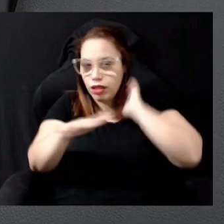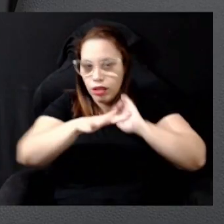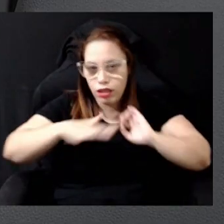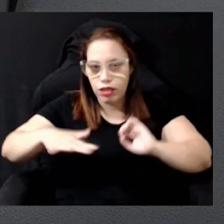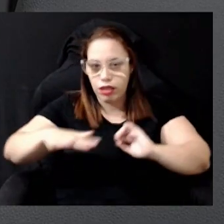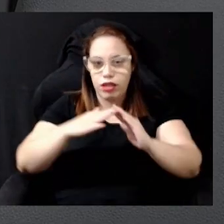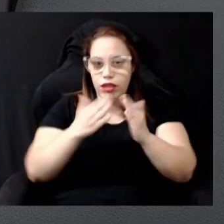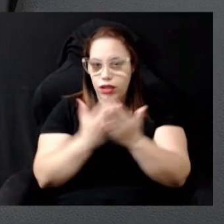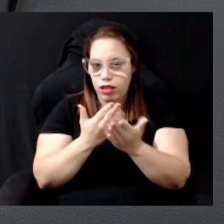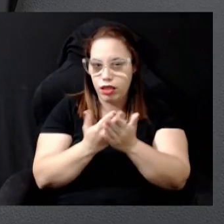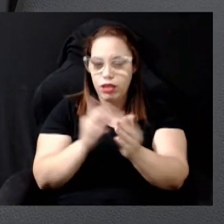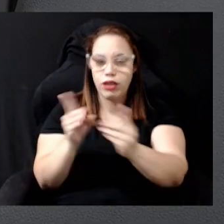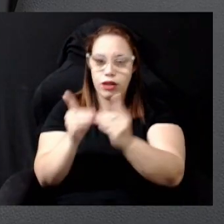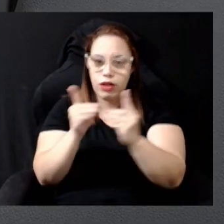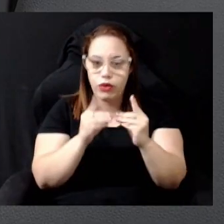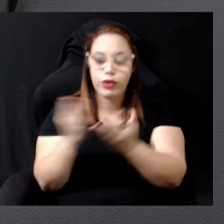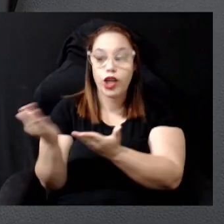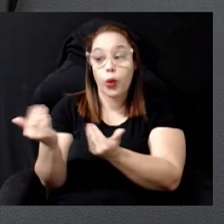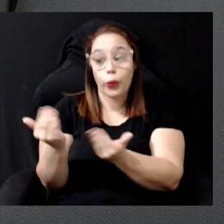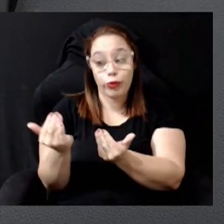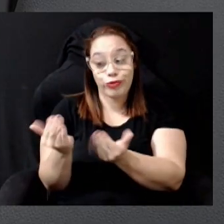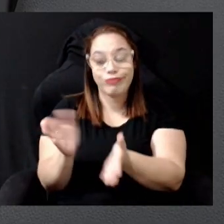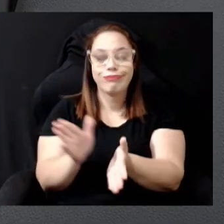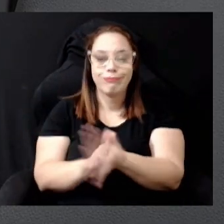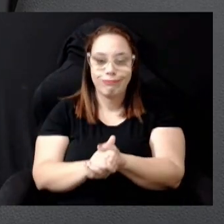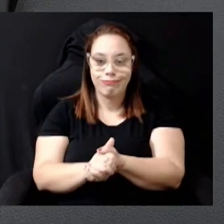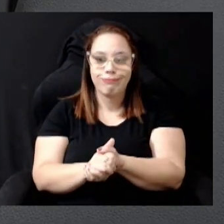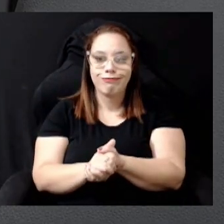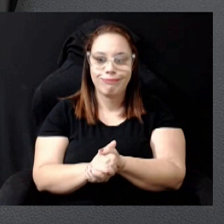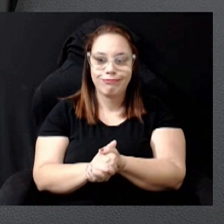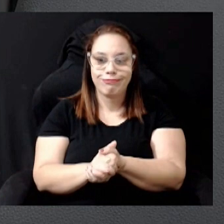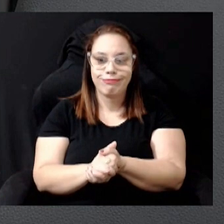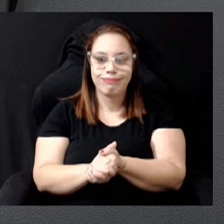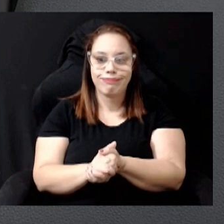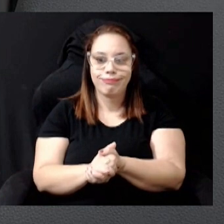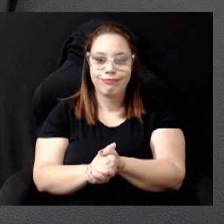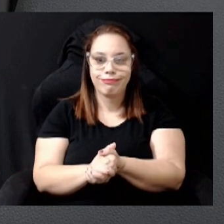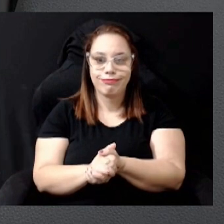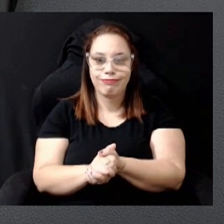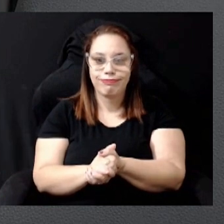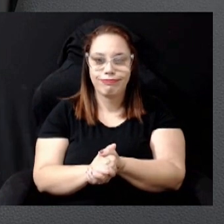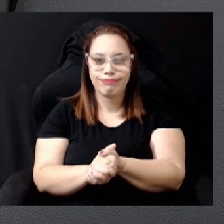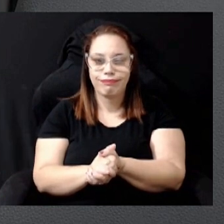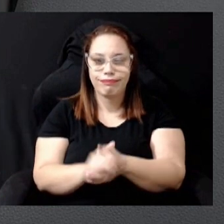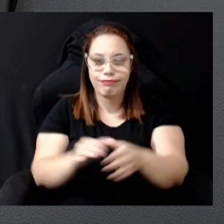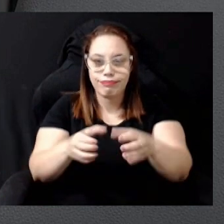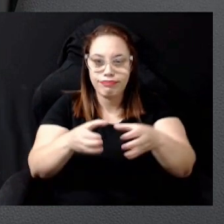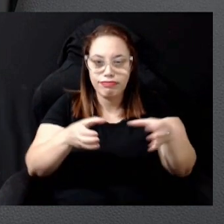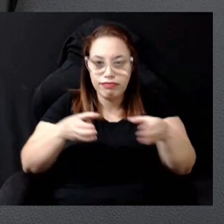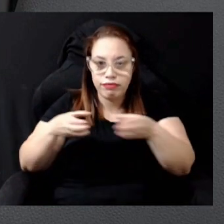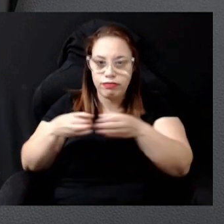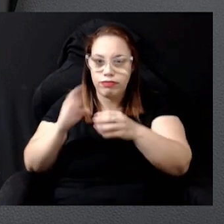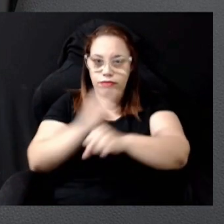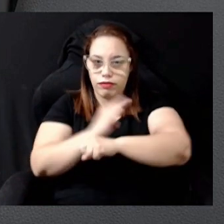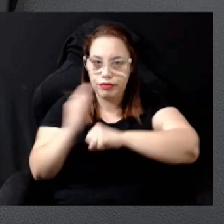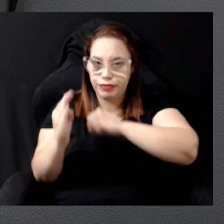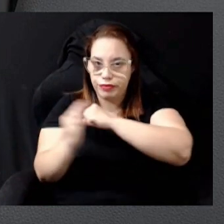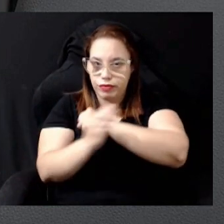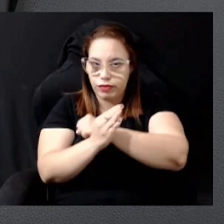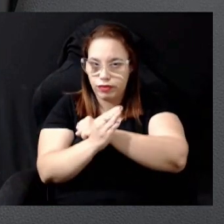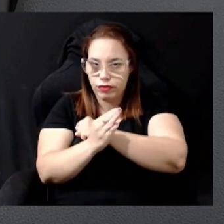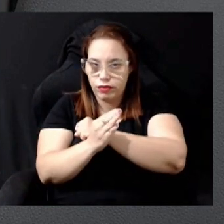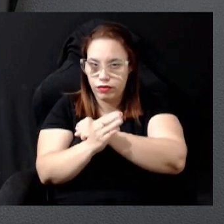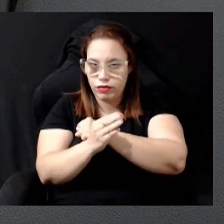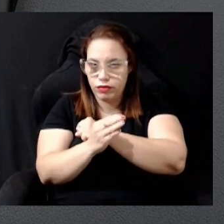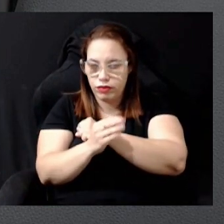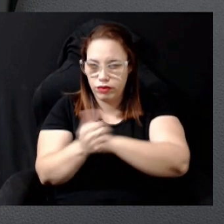atender muitos jovens, as pessoas de meia idade, porque ali nós temos um conjunto grande de bairros, né? São mais de 120 mil moradores que